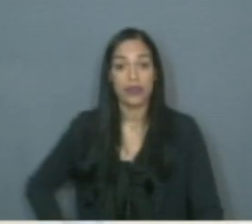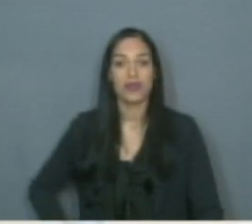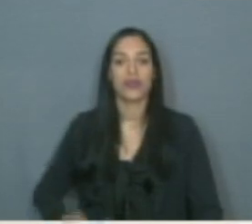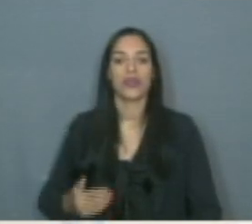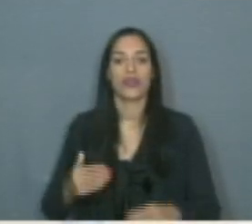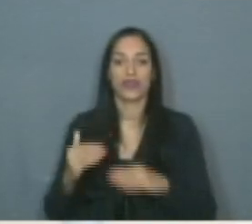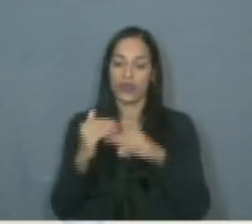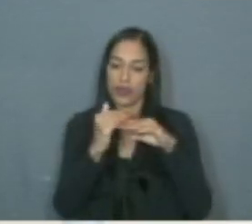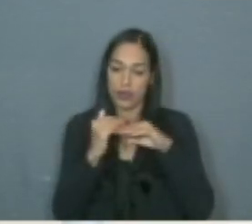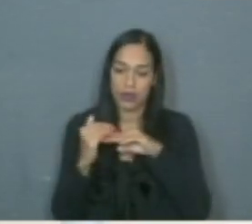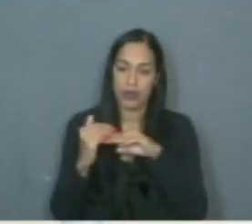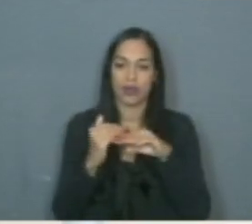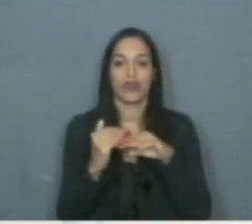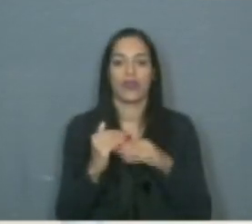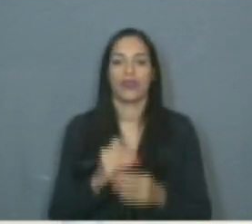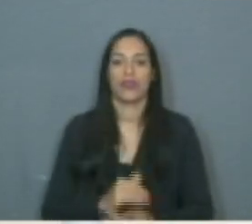igualdade.